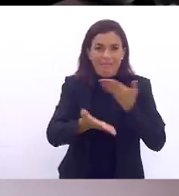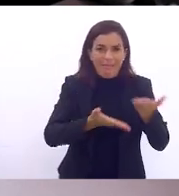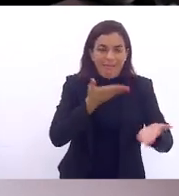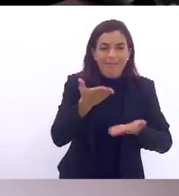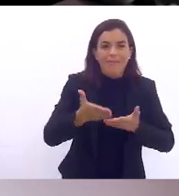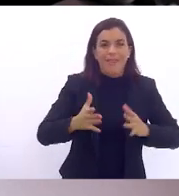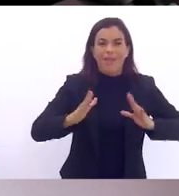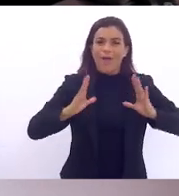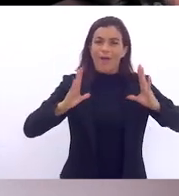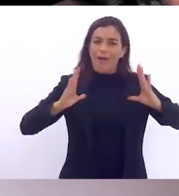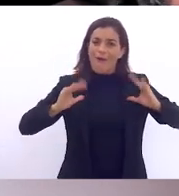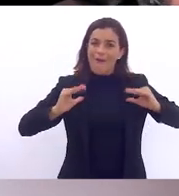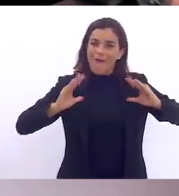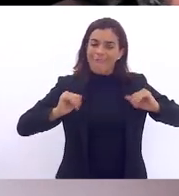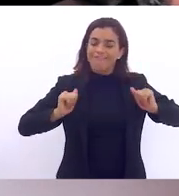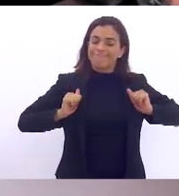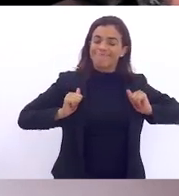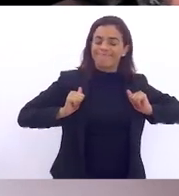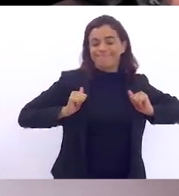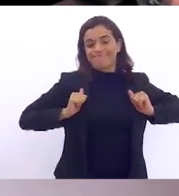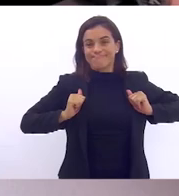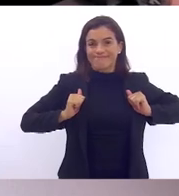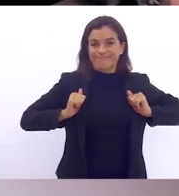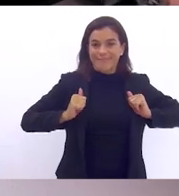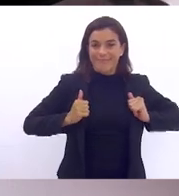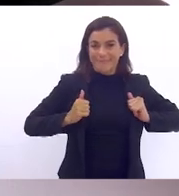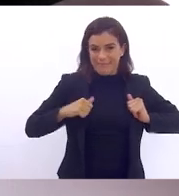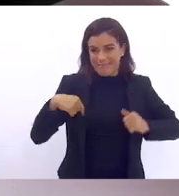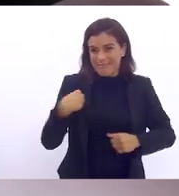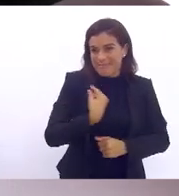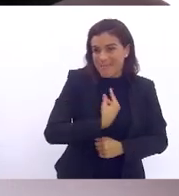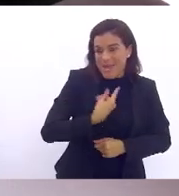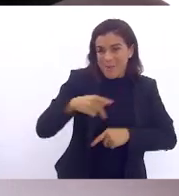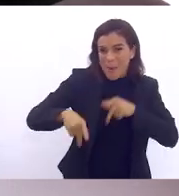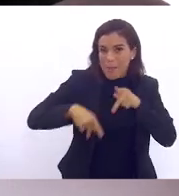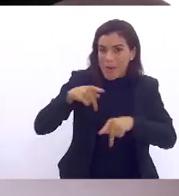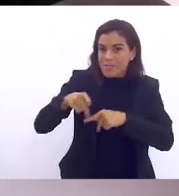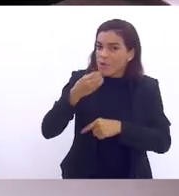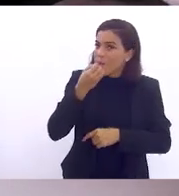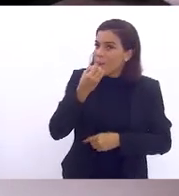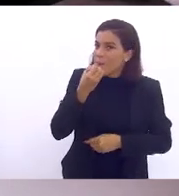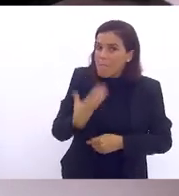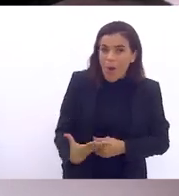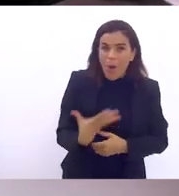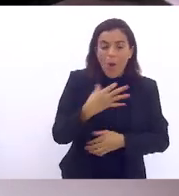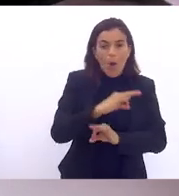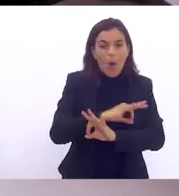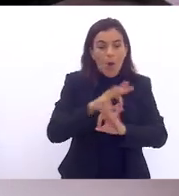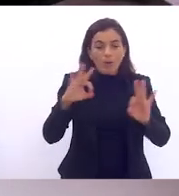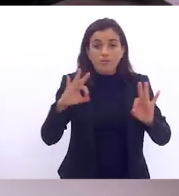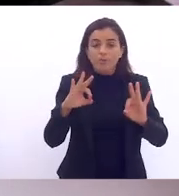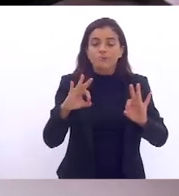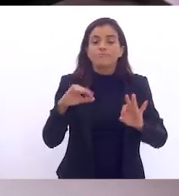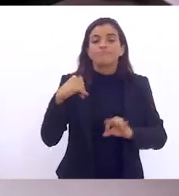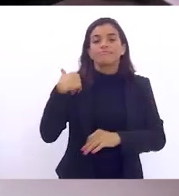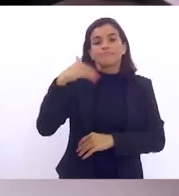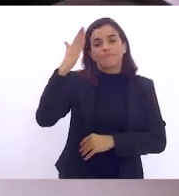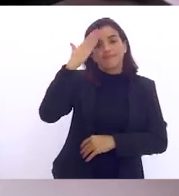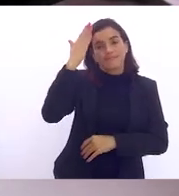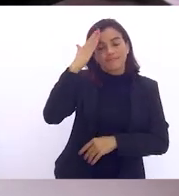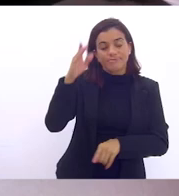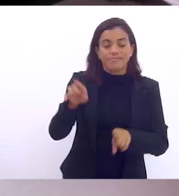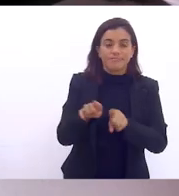vida da população ela sempre será muito bem recepcionada Pelos poderes públicos sabemos que é